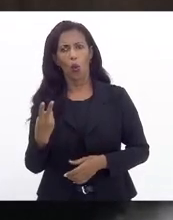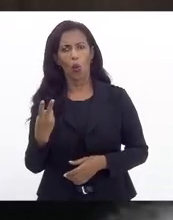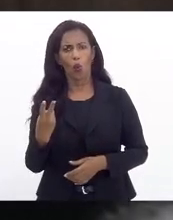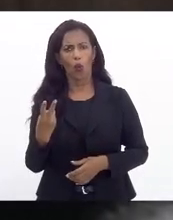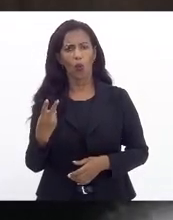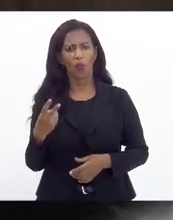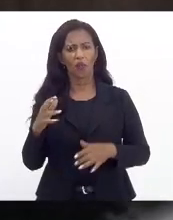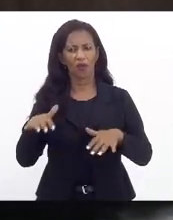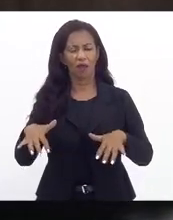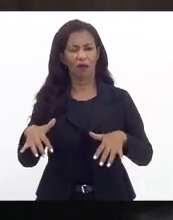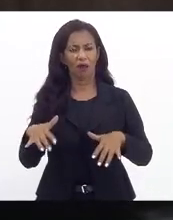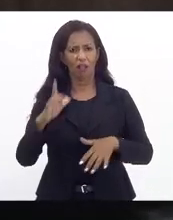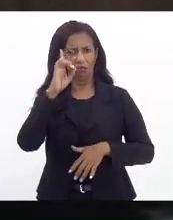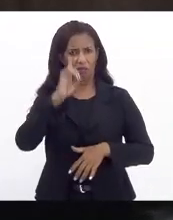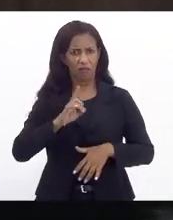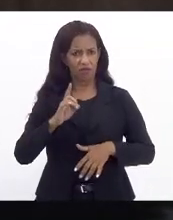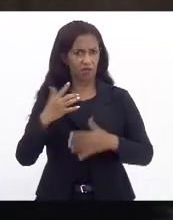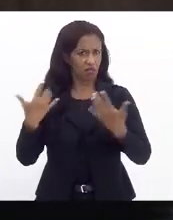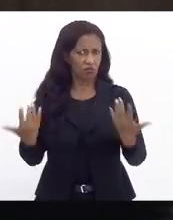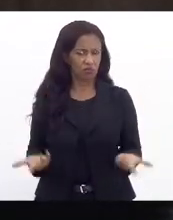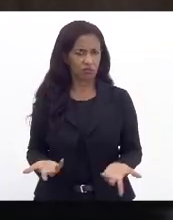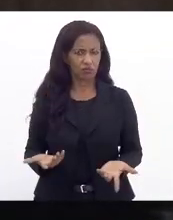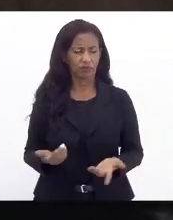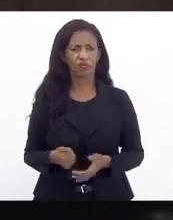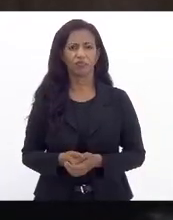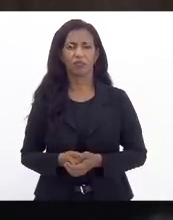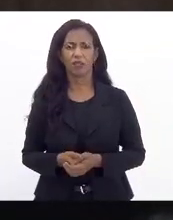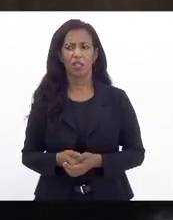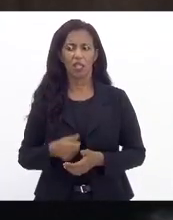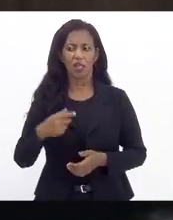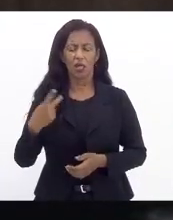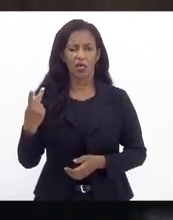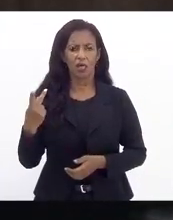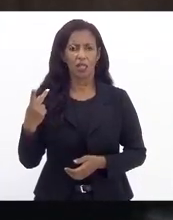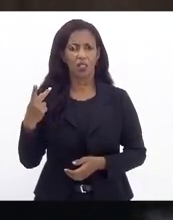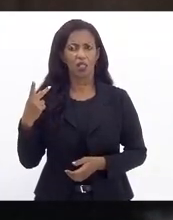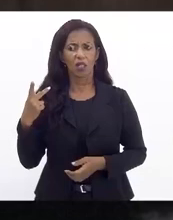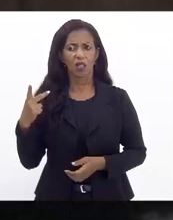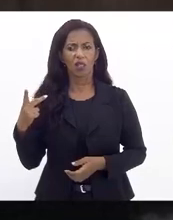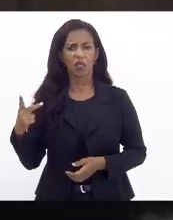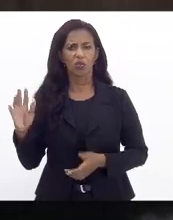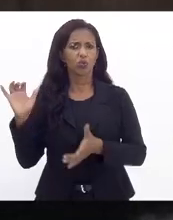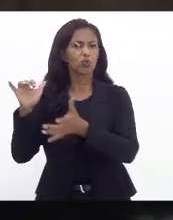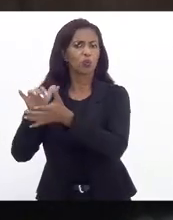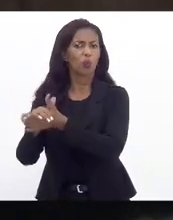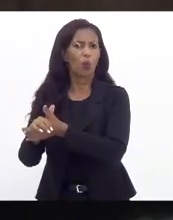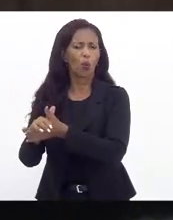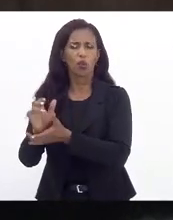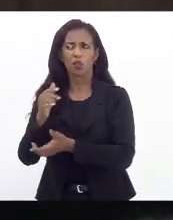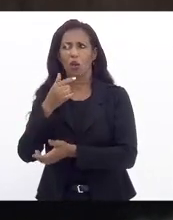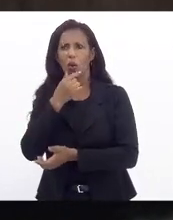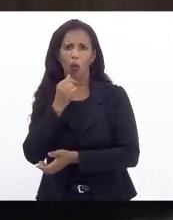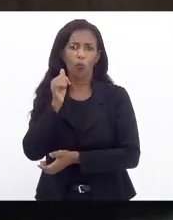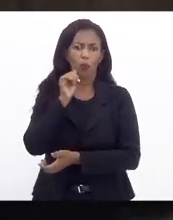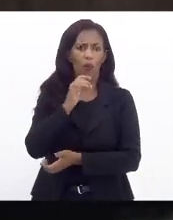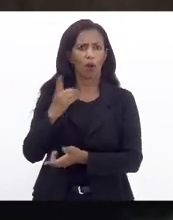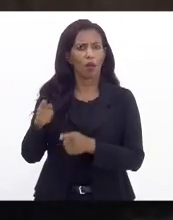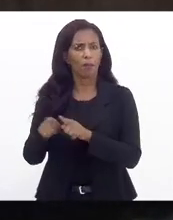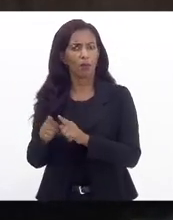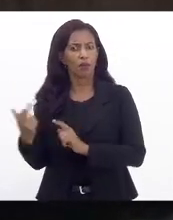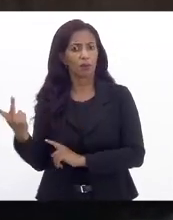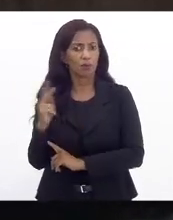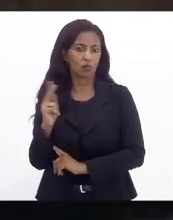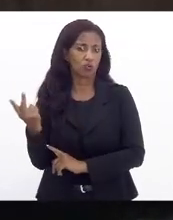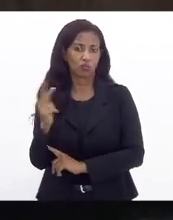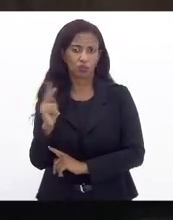incapacitada inválida e a sua sua esposa ou seu esposo porque é também dois